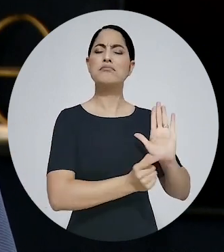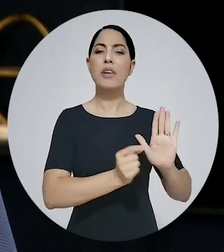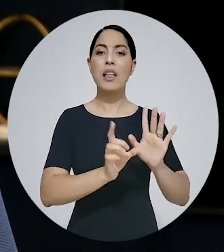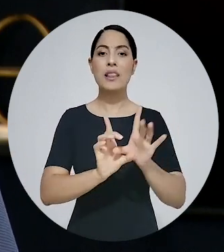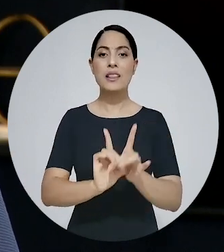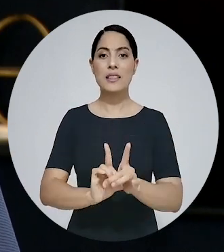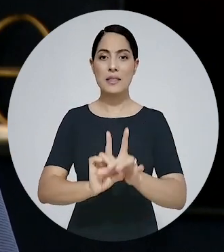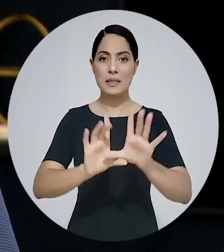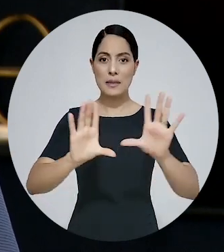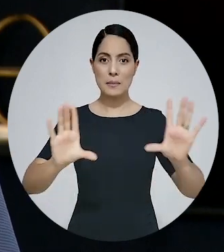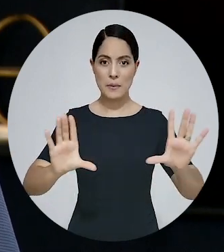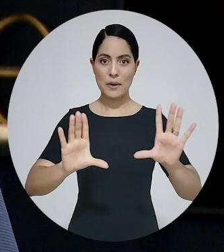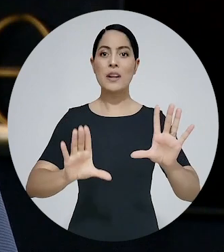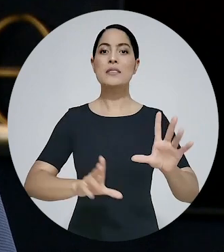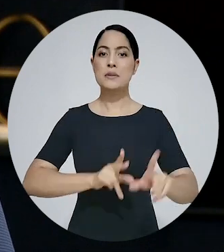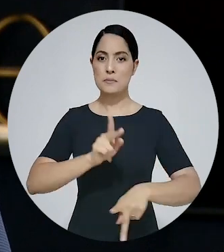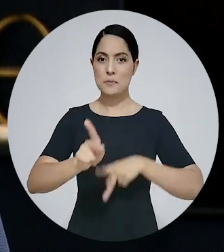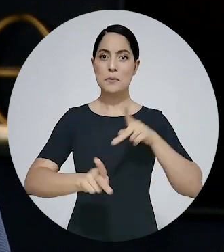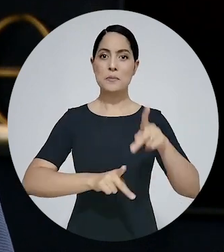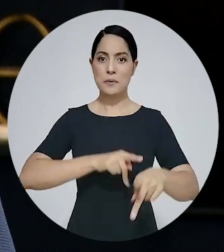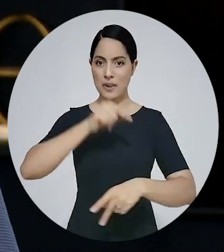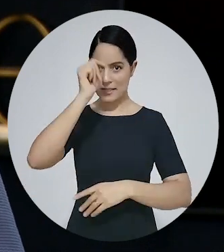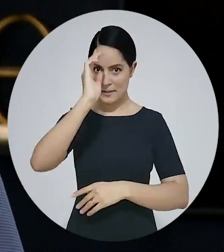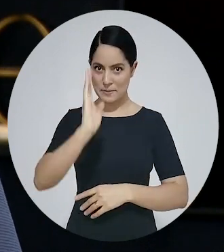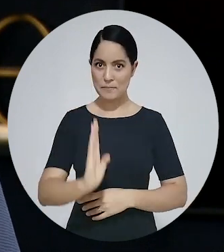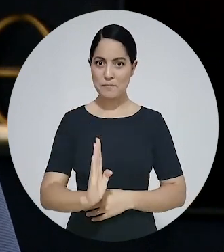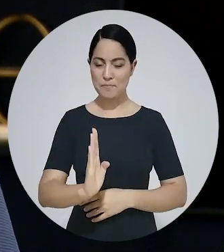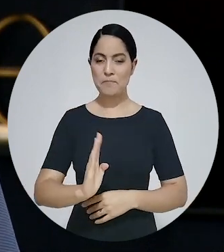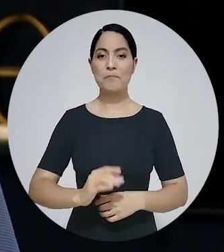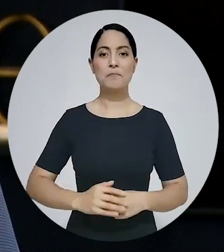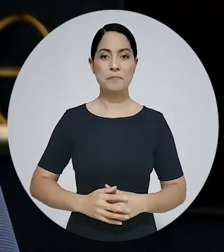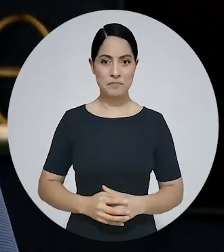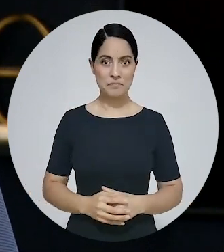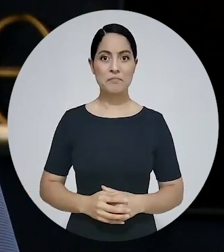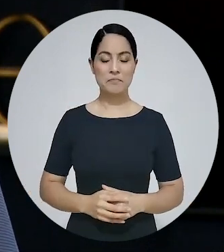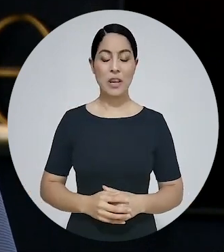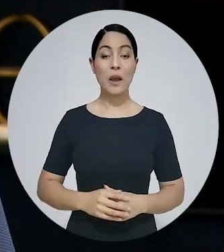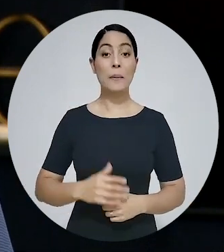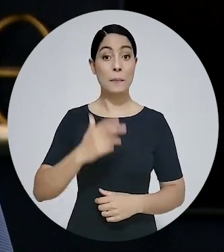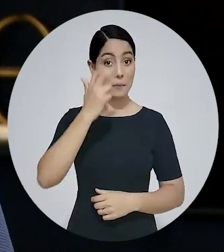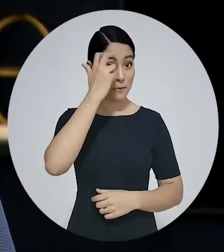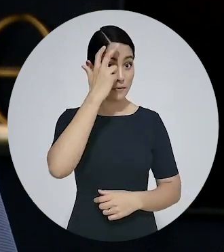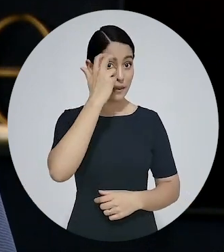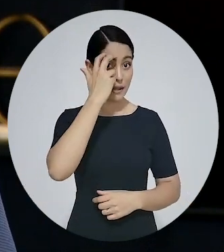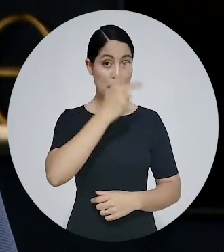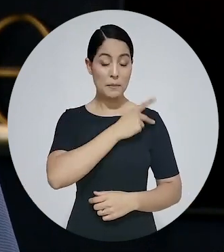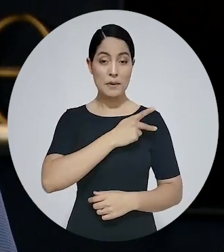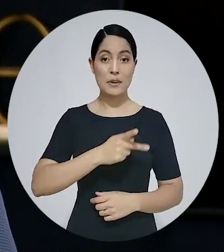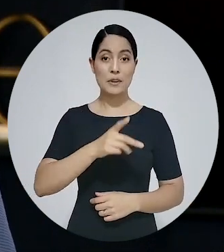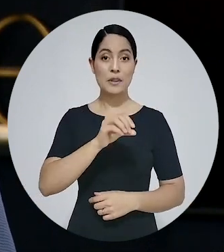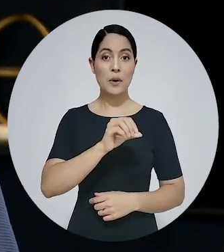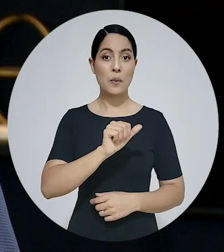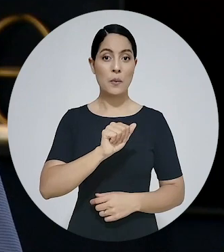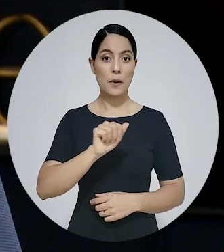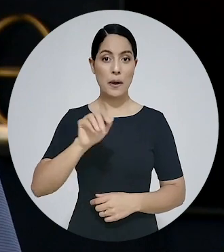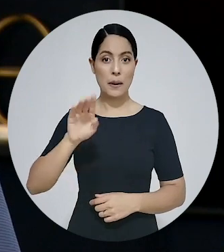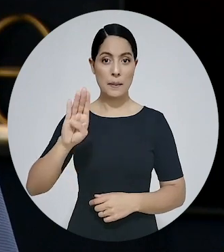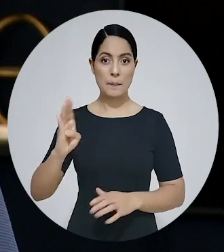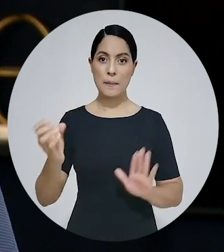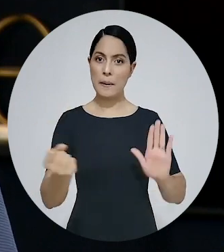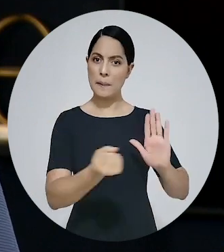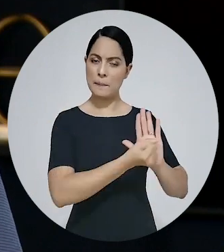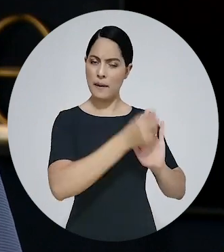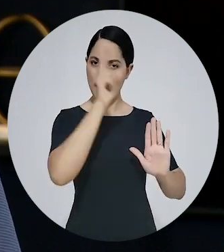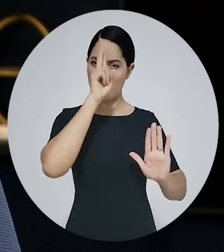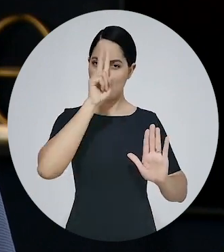marco democrático na sociedade civil brasileira. O presidente do Conselho Federal da OAB, Felipe Santa Cruz, relembra